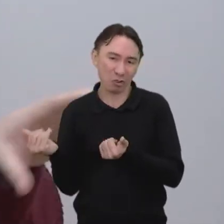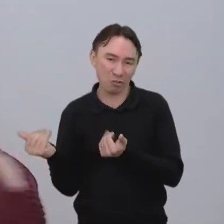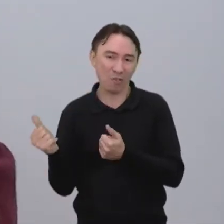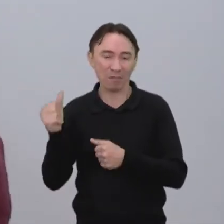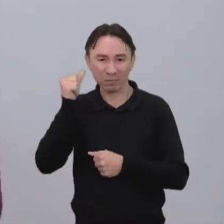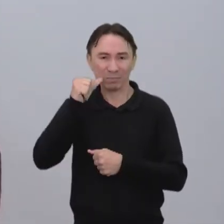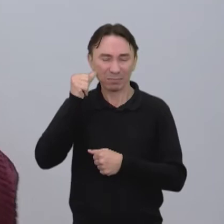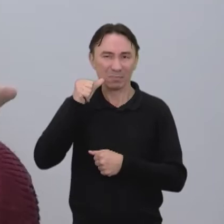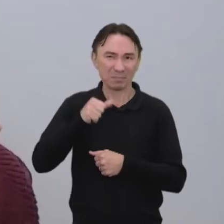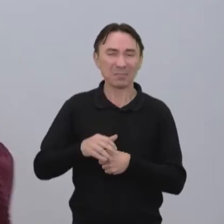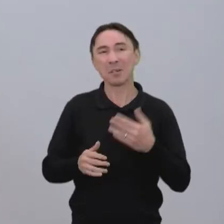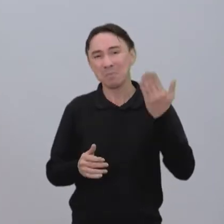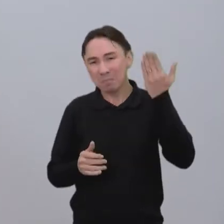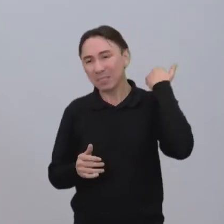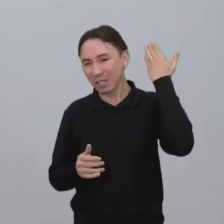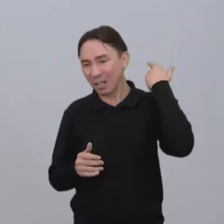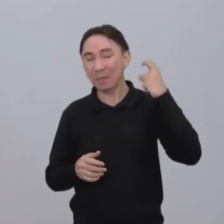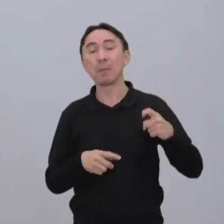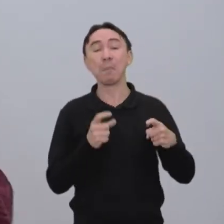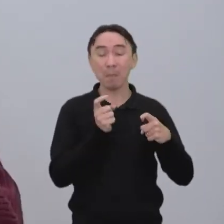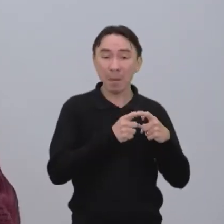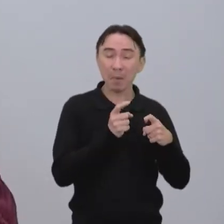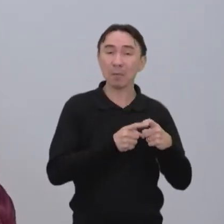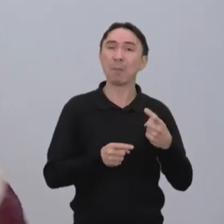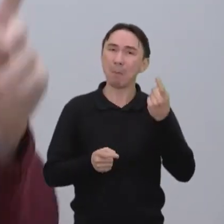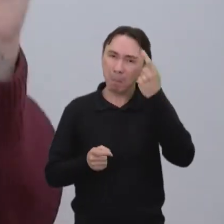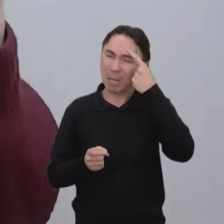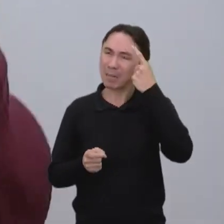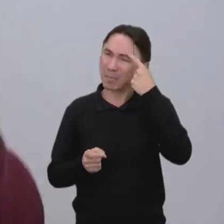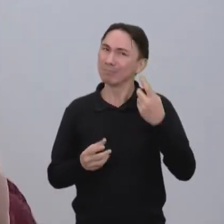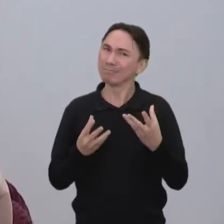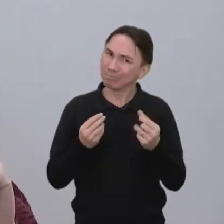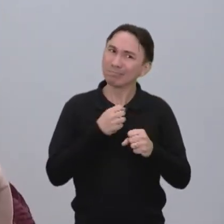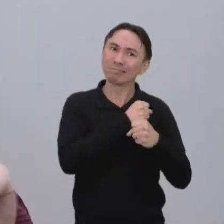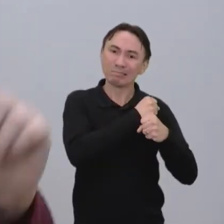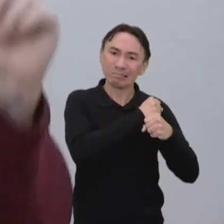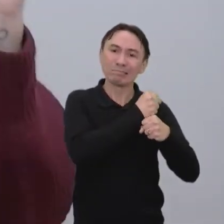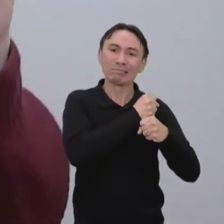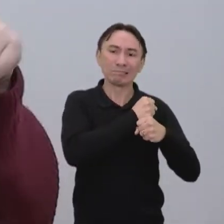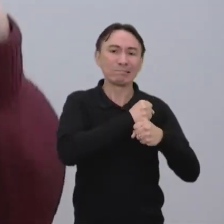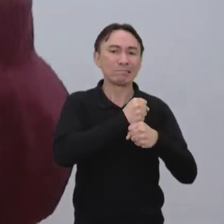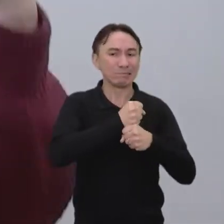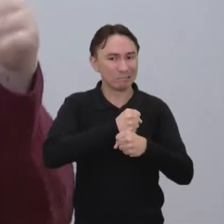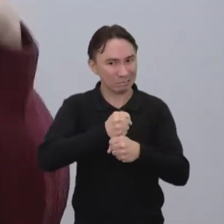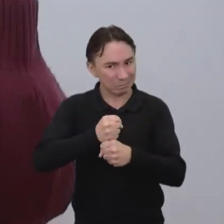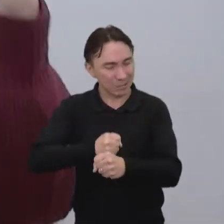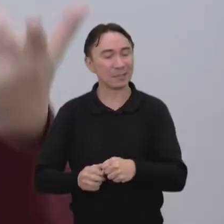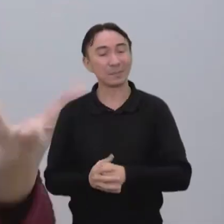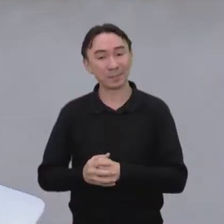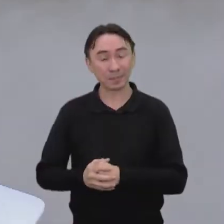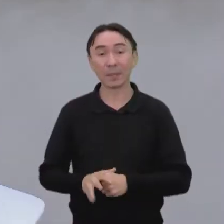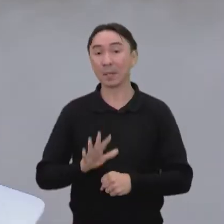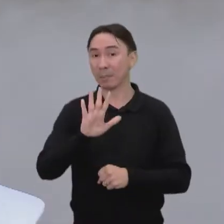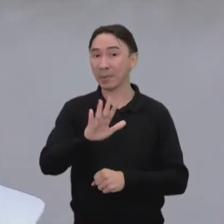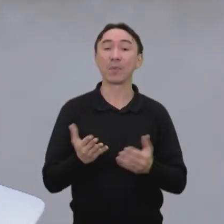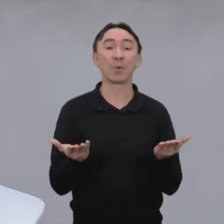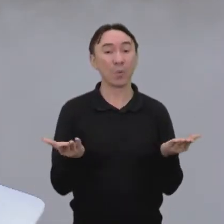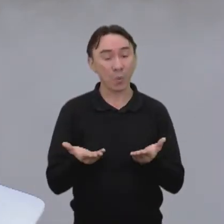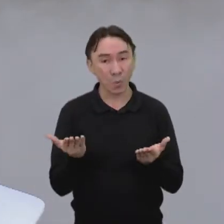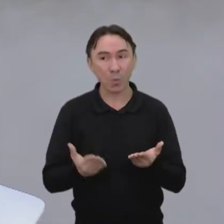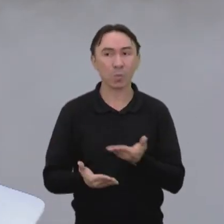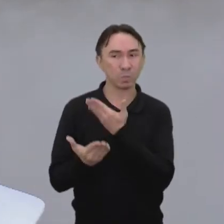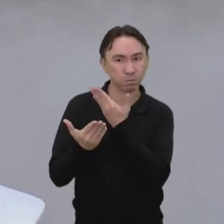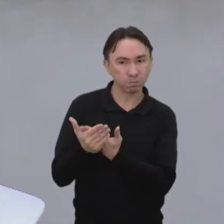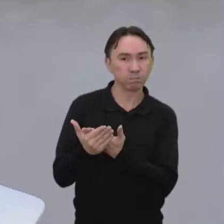uma verdade na medicina durante muitas décadas. Hoje, estuda-se cada vez mais transtornos